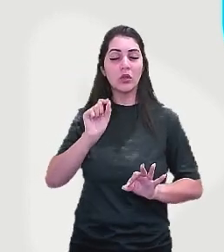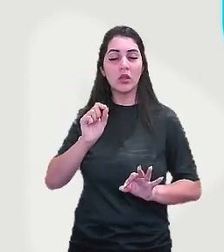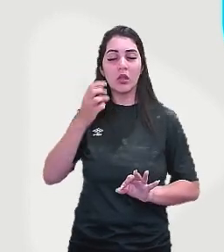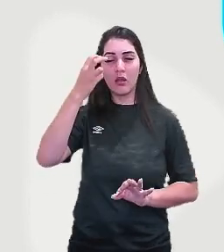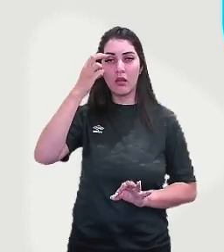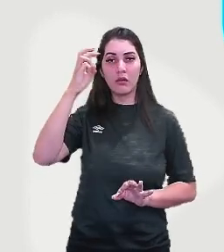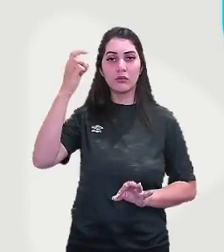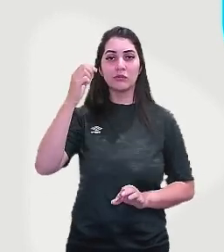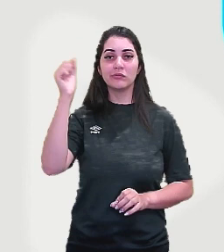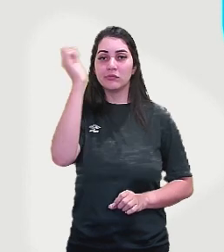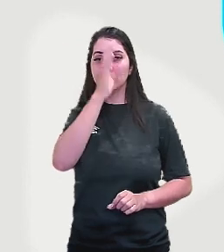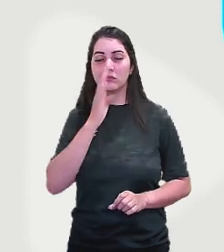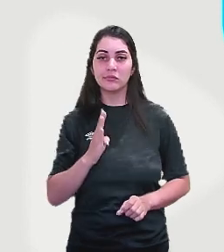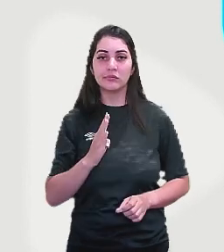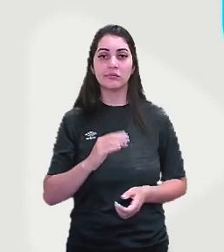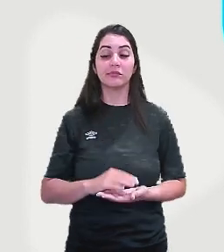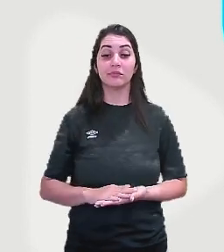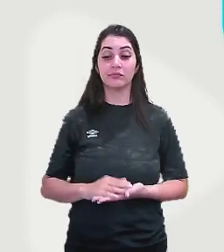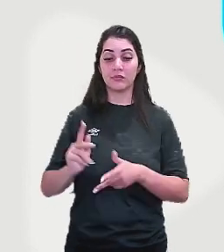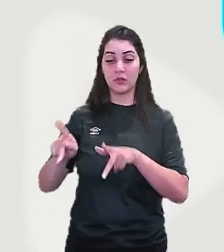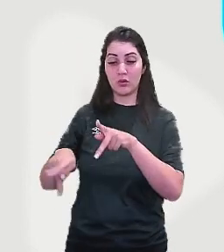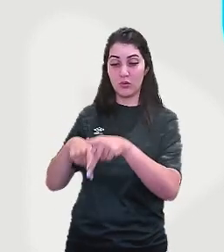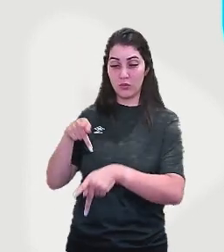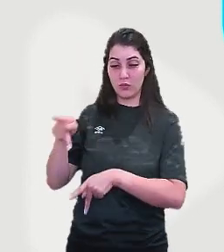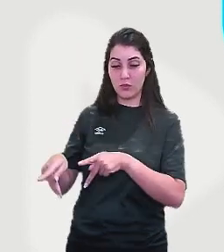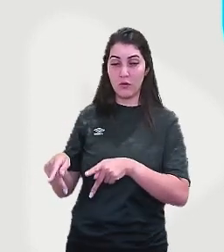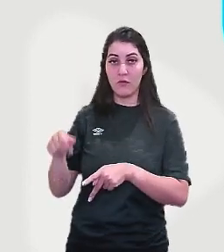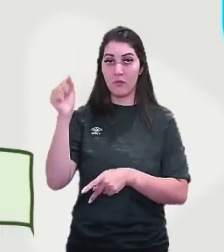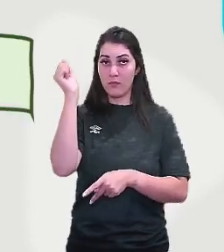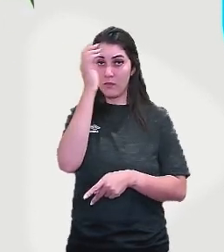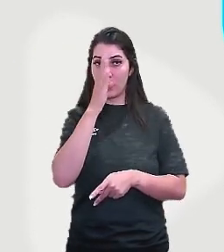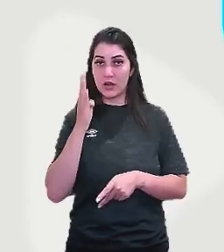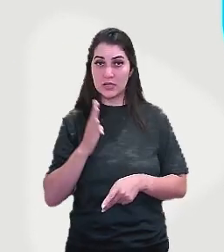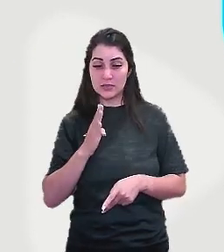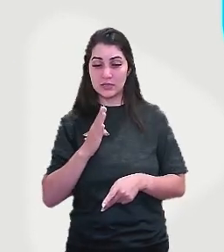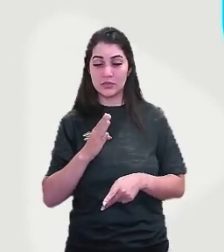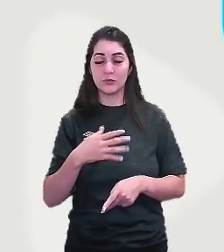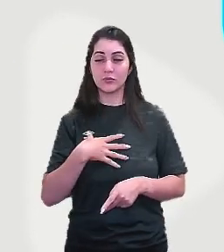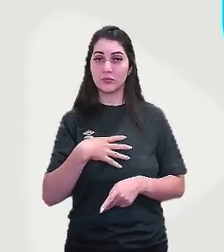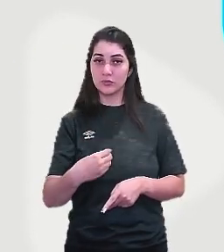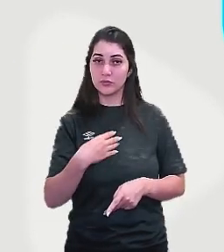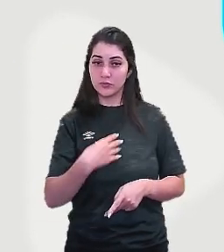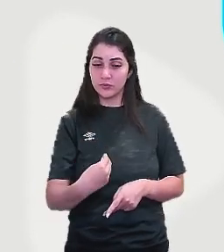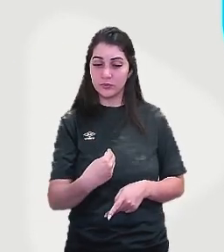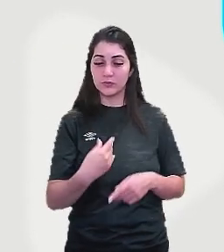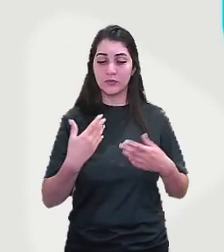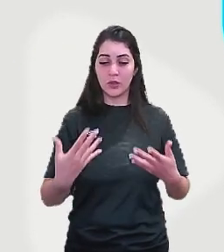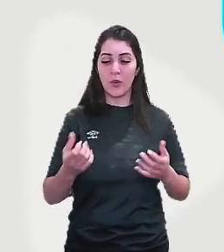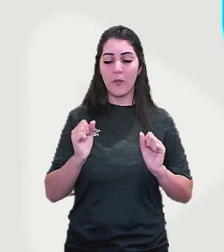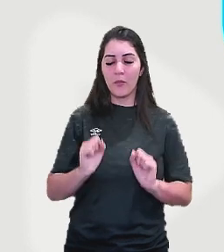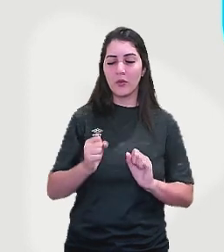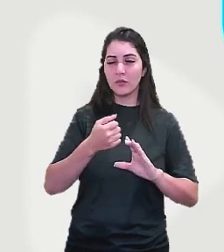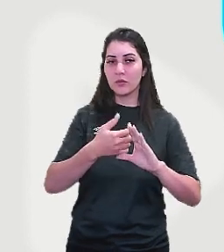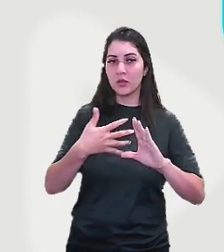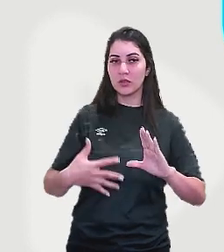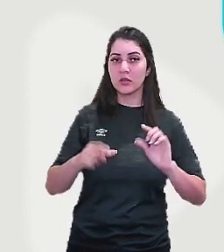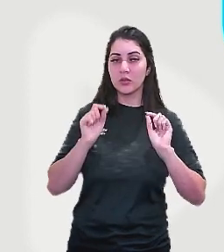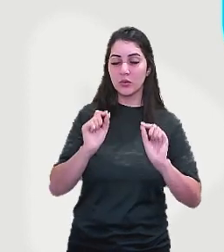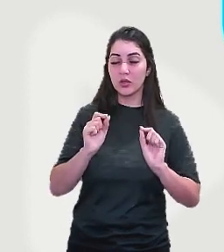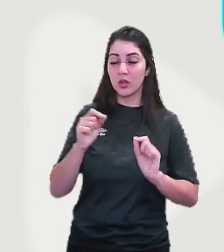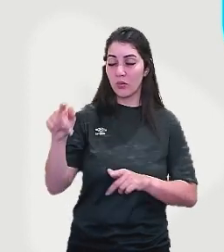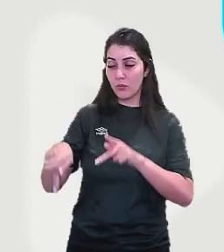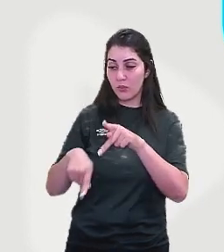brasileira. O povo brasileiro e sua descendência. Então, a gente pode caracterizar que o